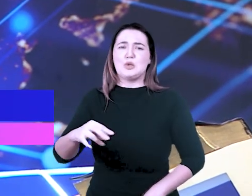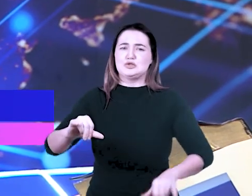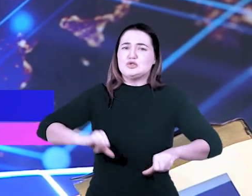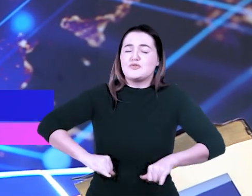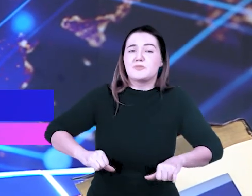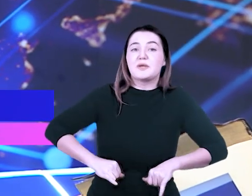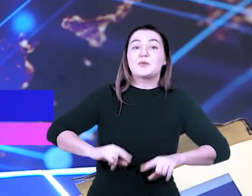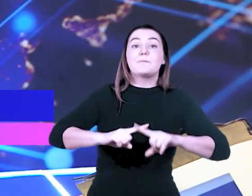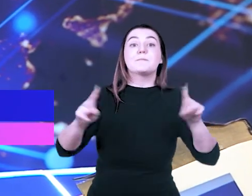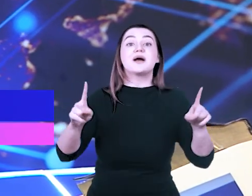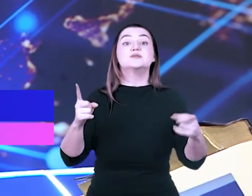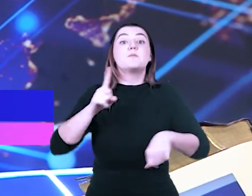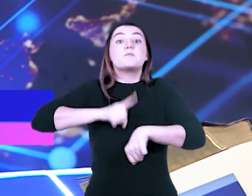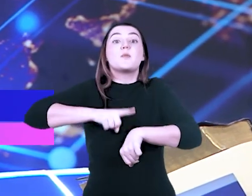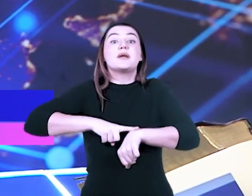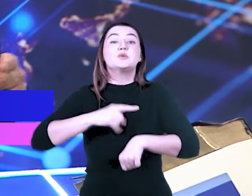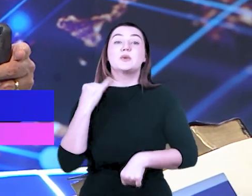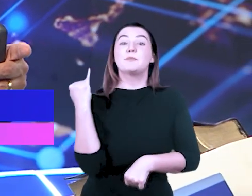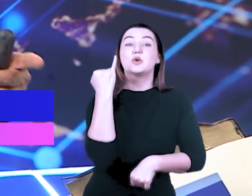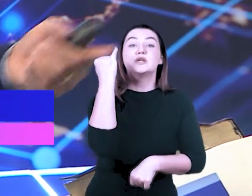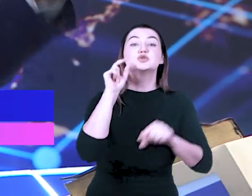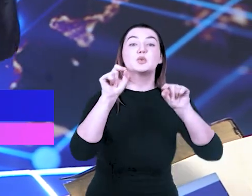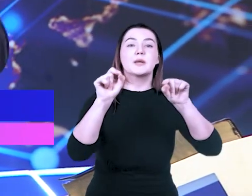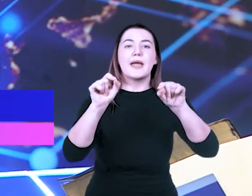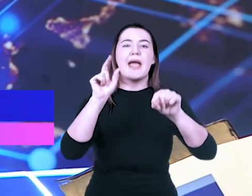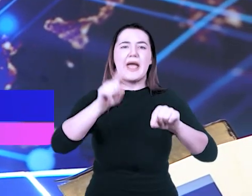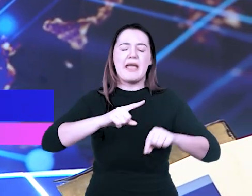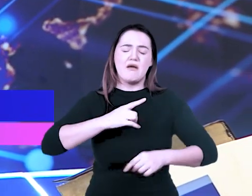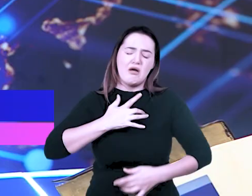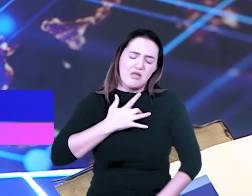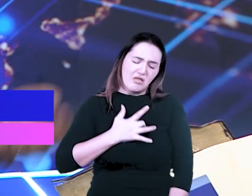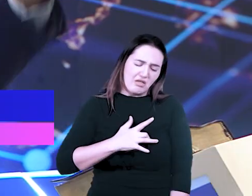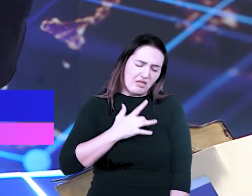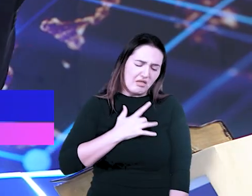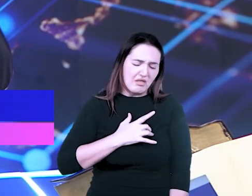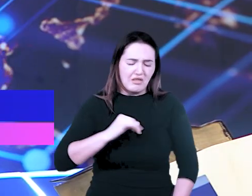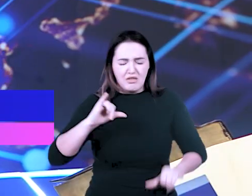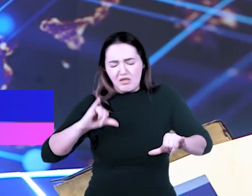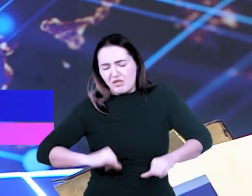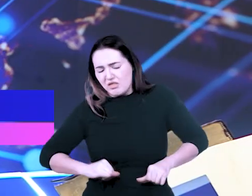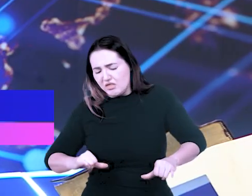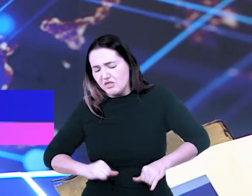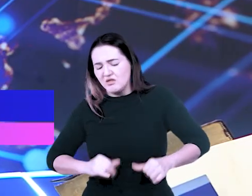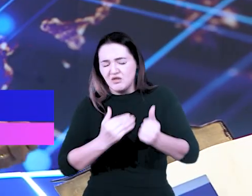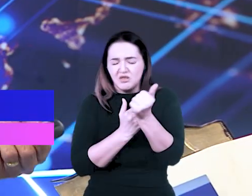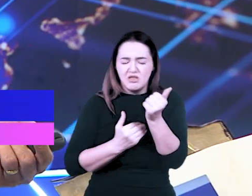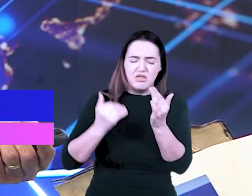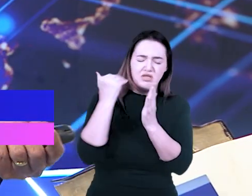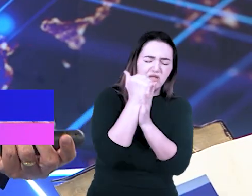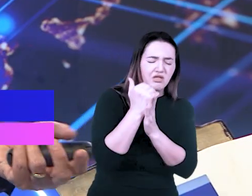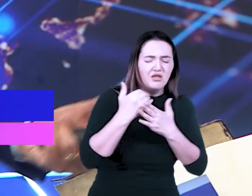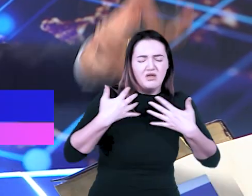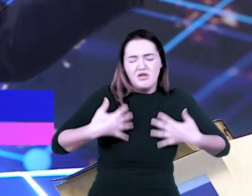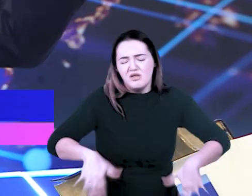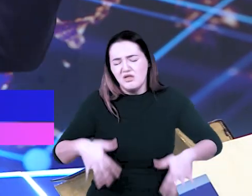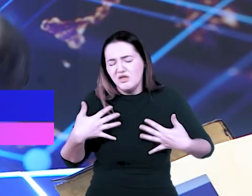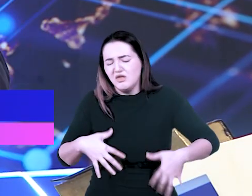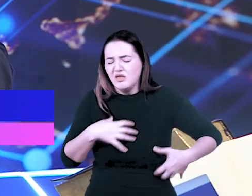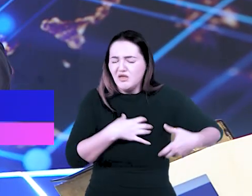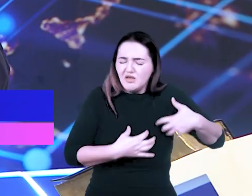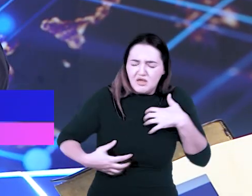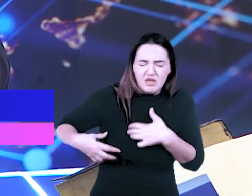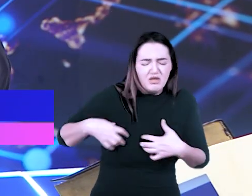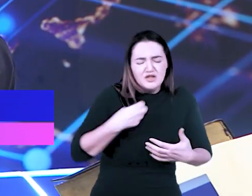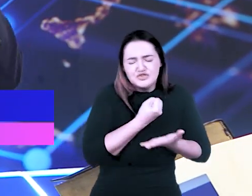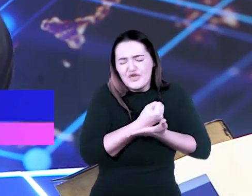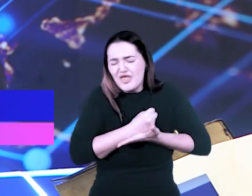nós mais precisamos nesse momento não é um sentimento de autopiedade, de sofrimento maior, de colocar um peso mais